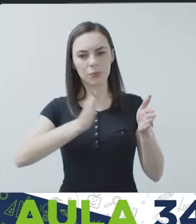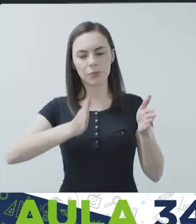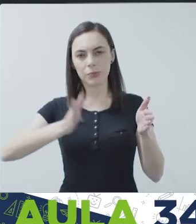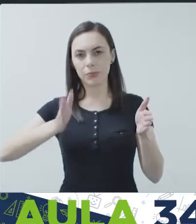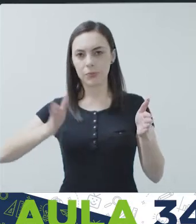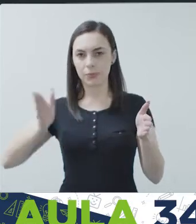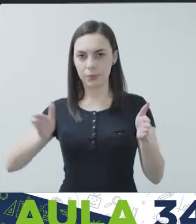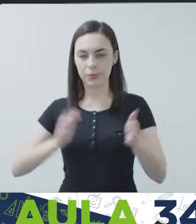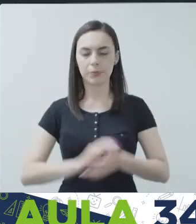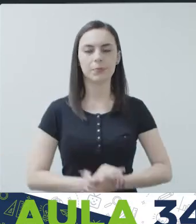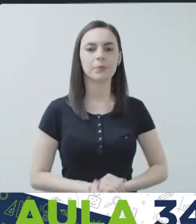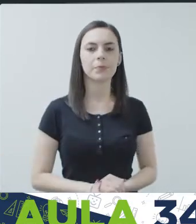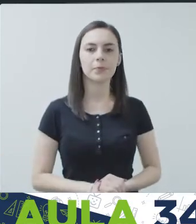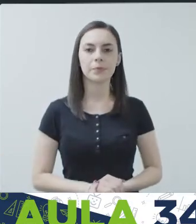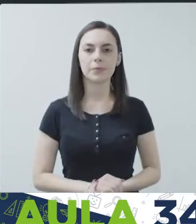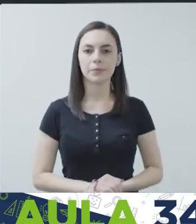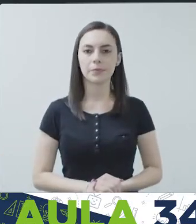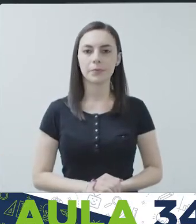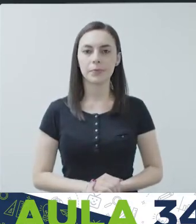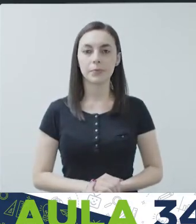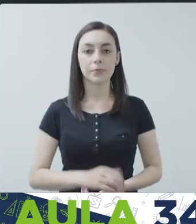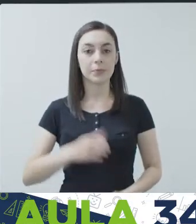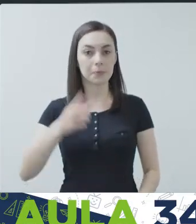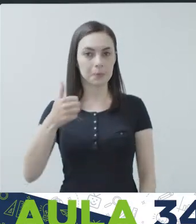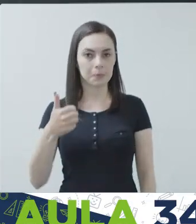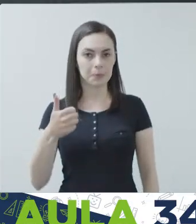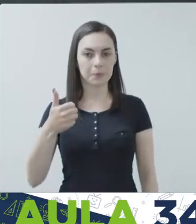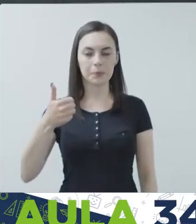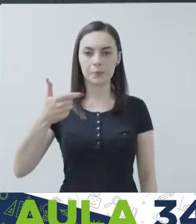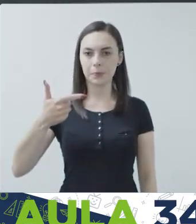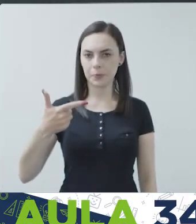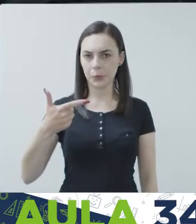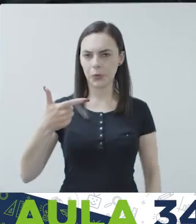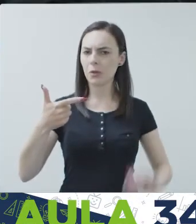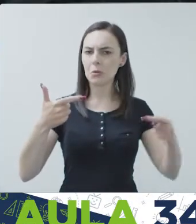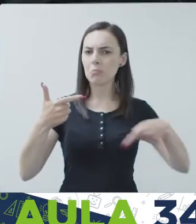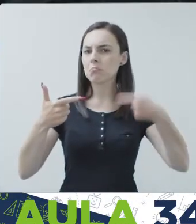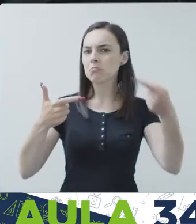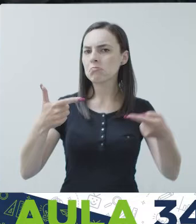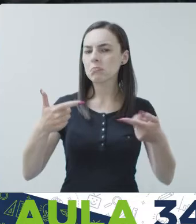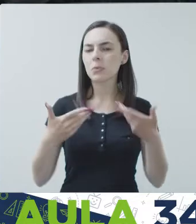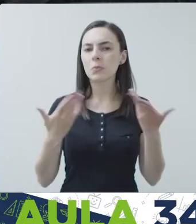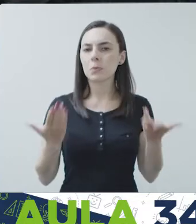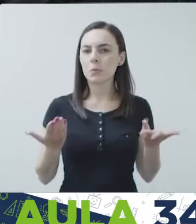numérica. Então, 1, 2. Qual é o próximo número?